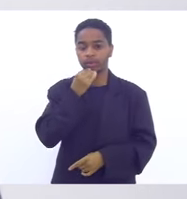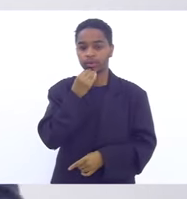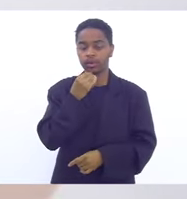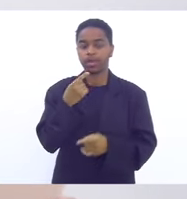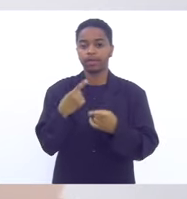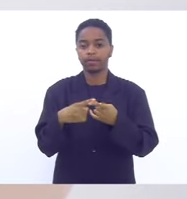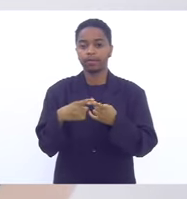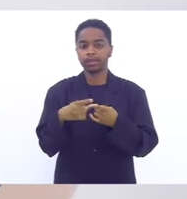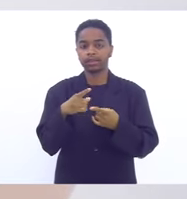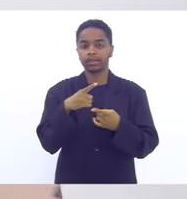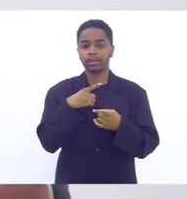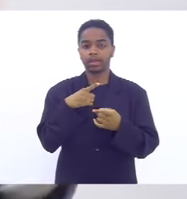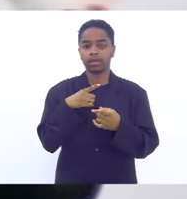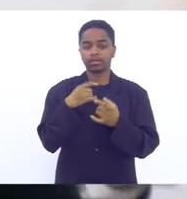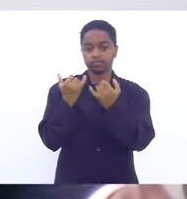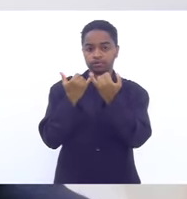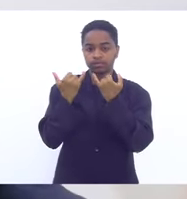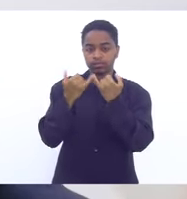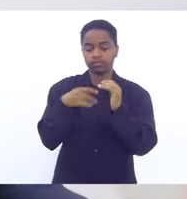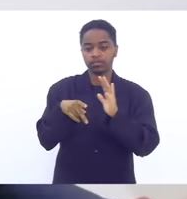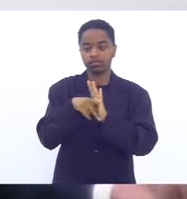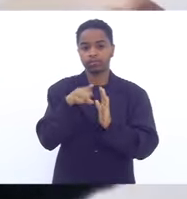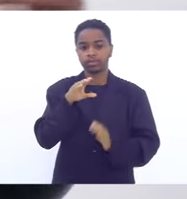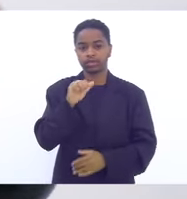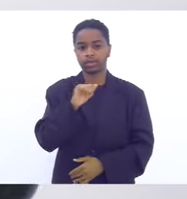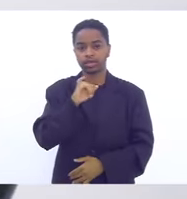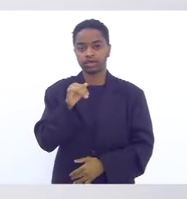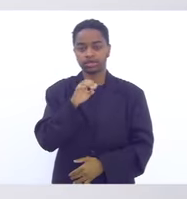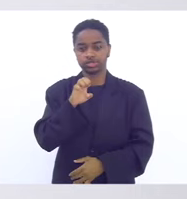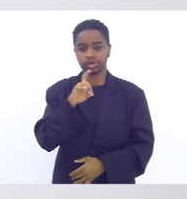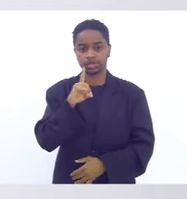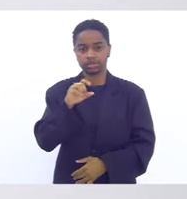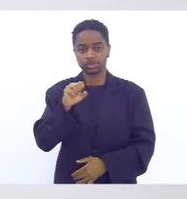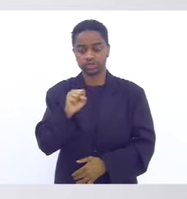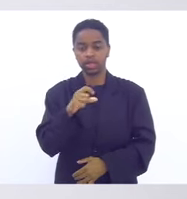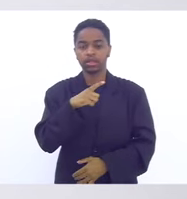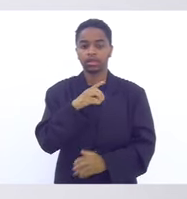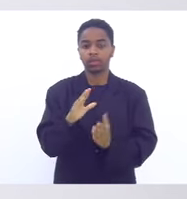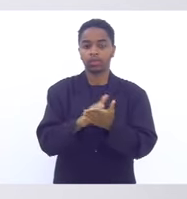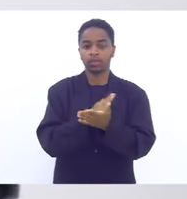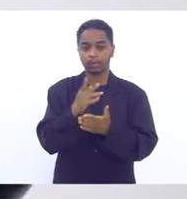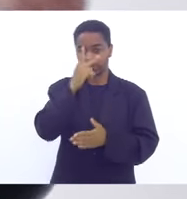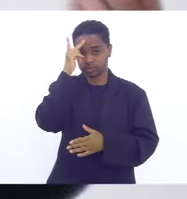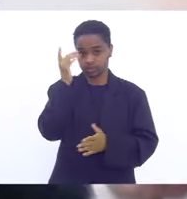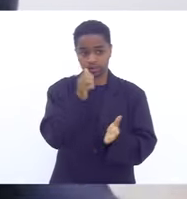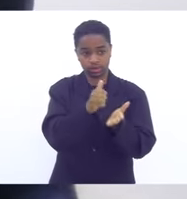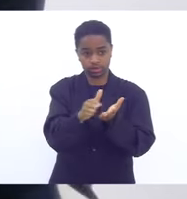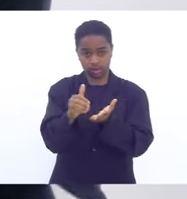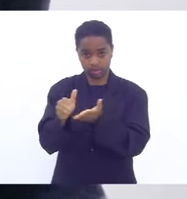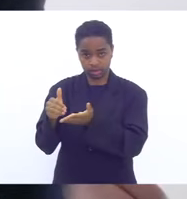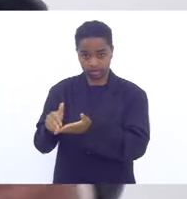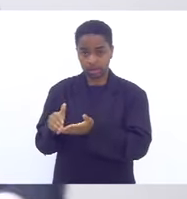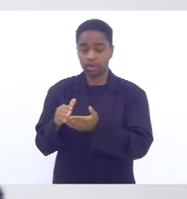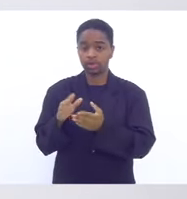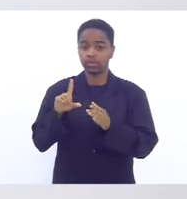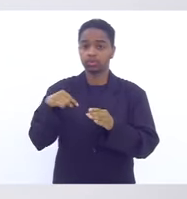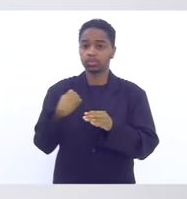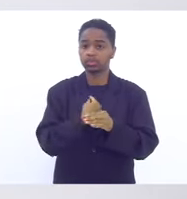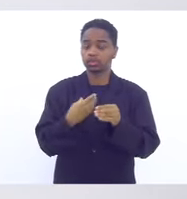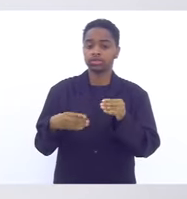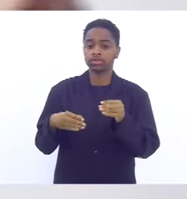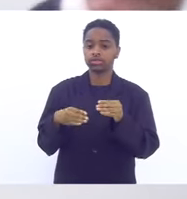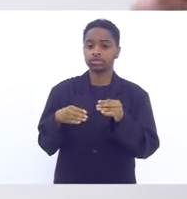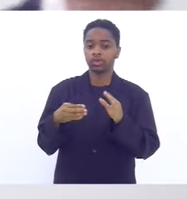informação do CAGED, a gente vai ver lá os demitidos e convidar alguns deles a participarem através do ICAMER, através de informação, por que da